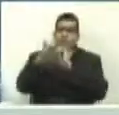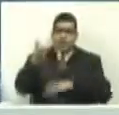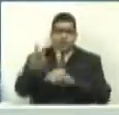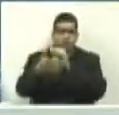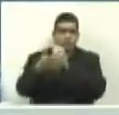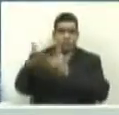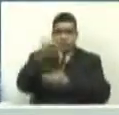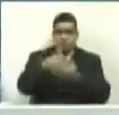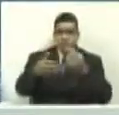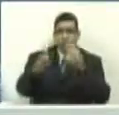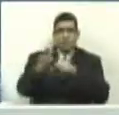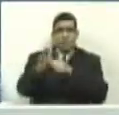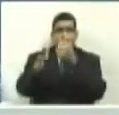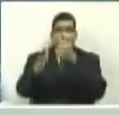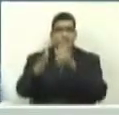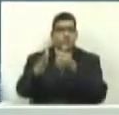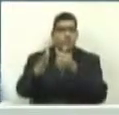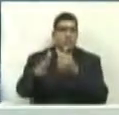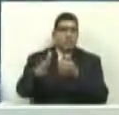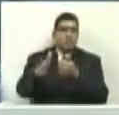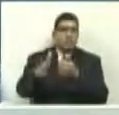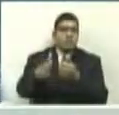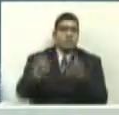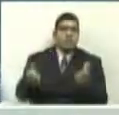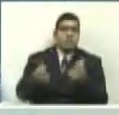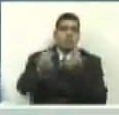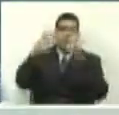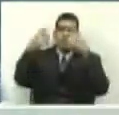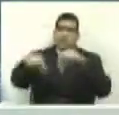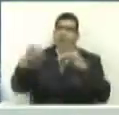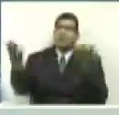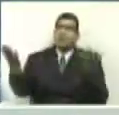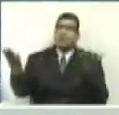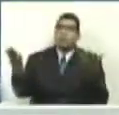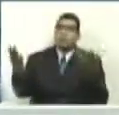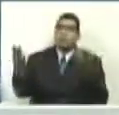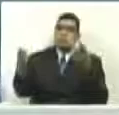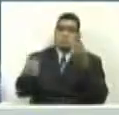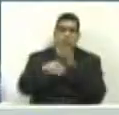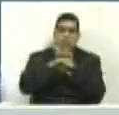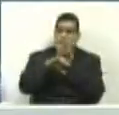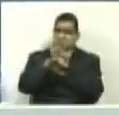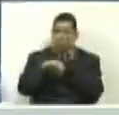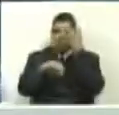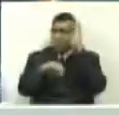setor primário. E essa riqueza foi para onde mesmo?